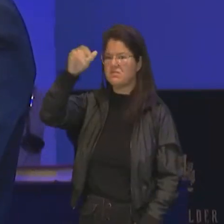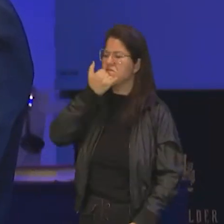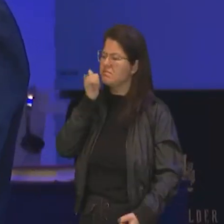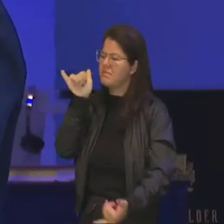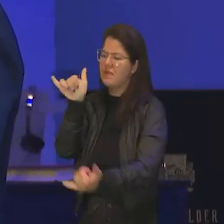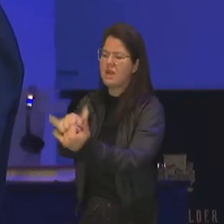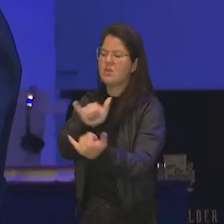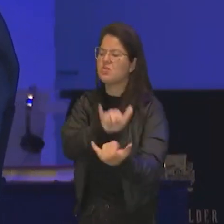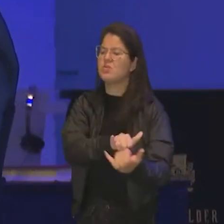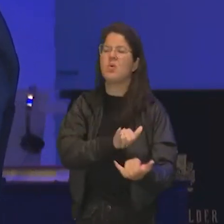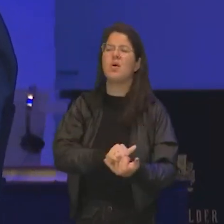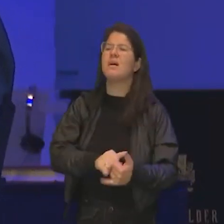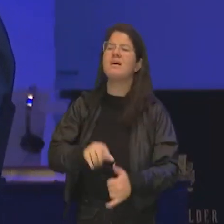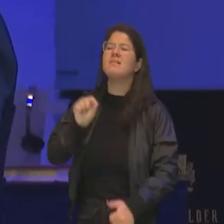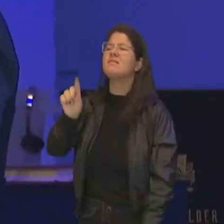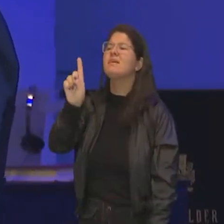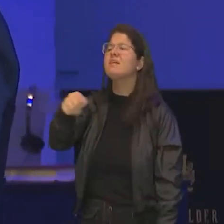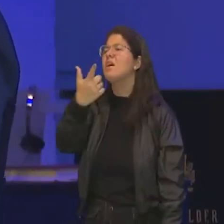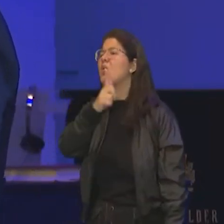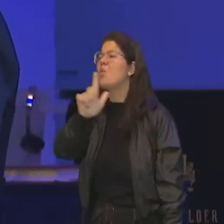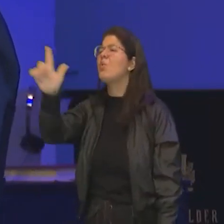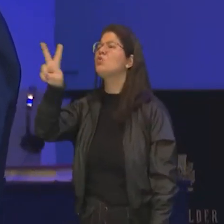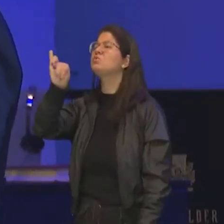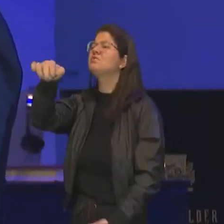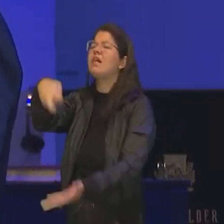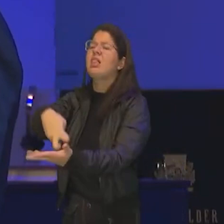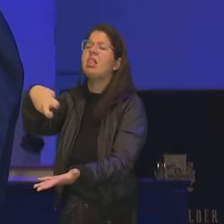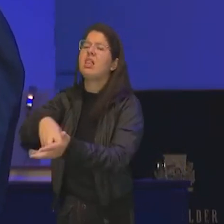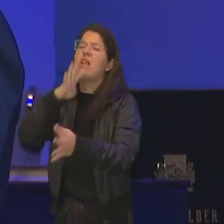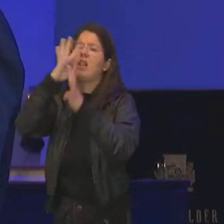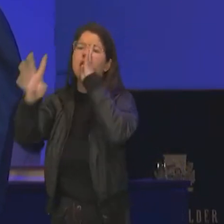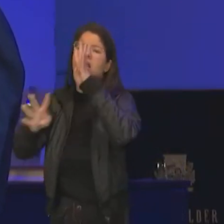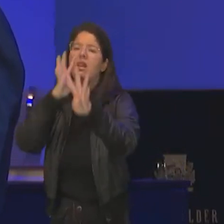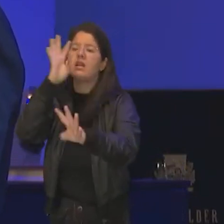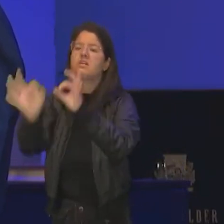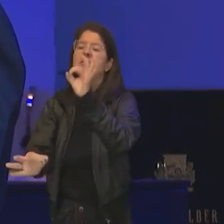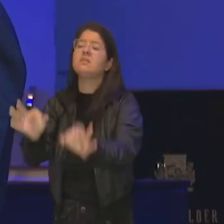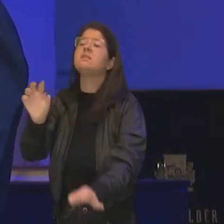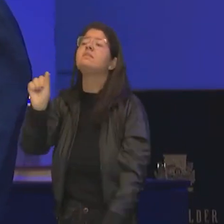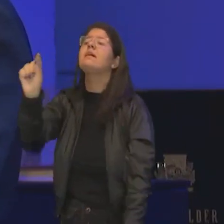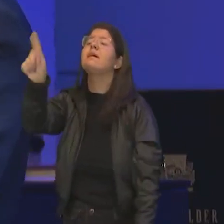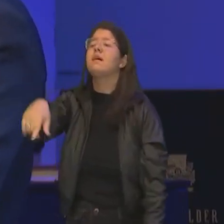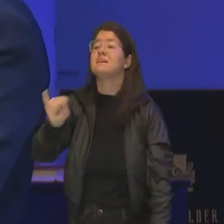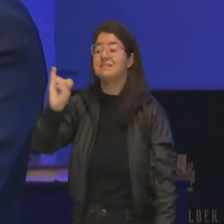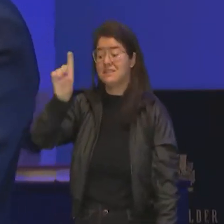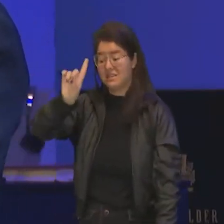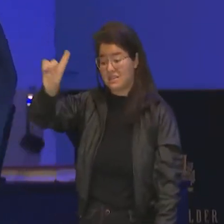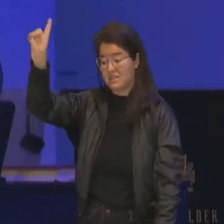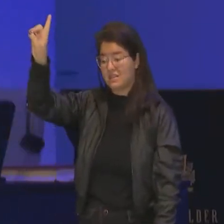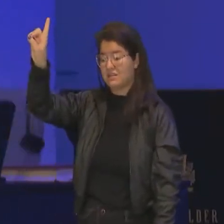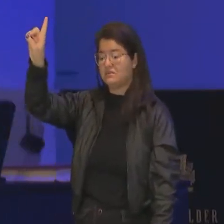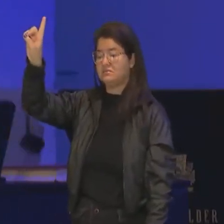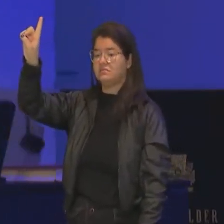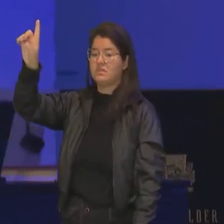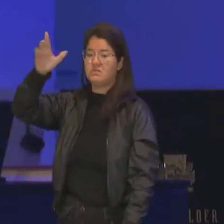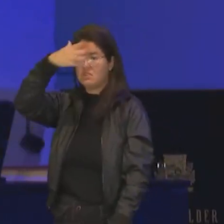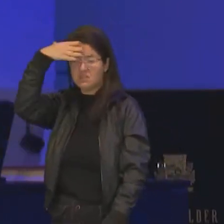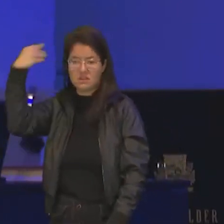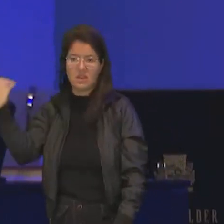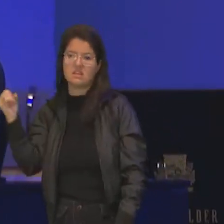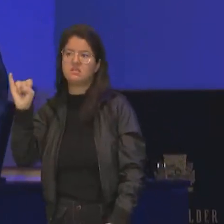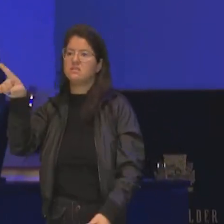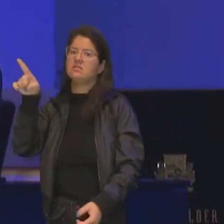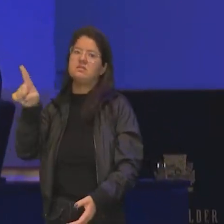perdoa, quem é o outro para condená-lo e para julgá-lo? Se Deus passa uma borracha e se